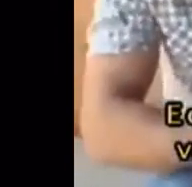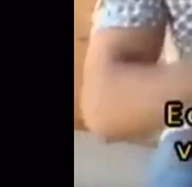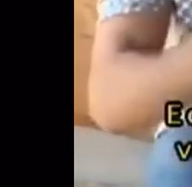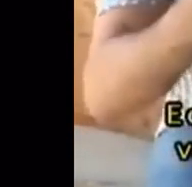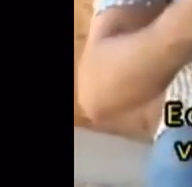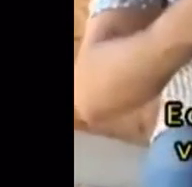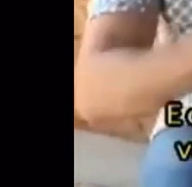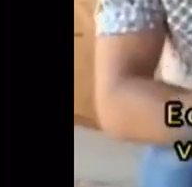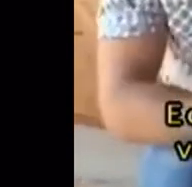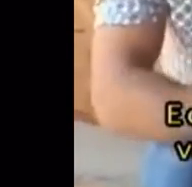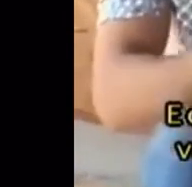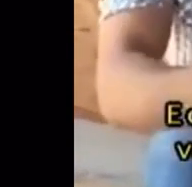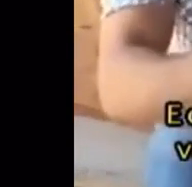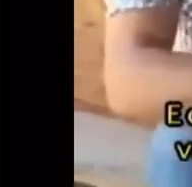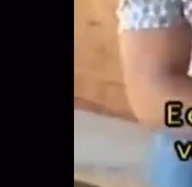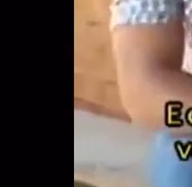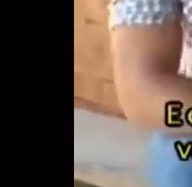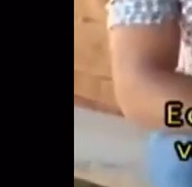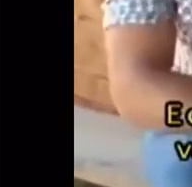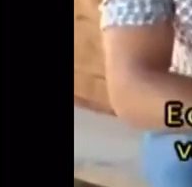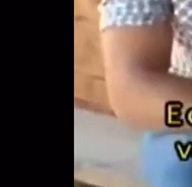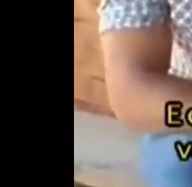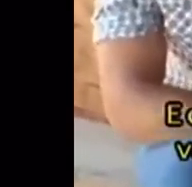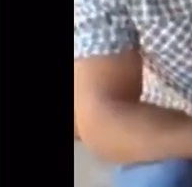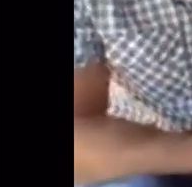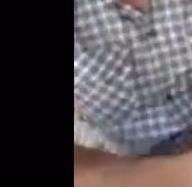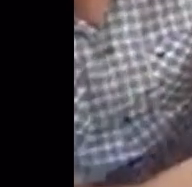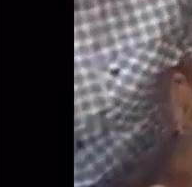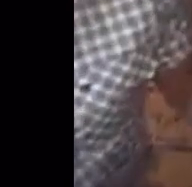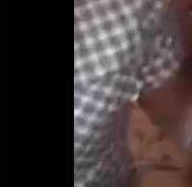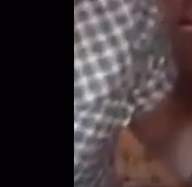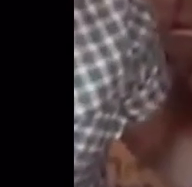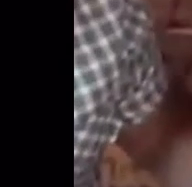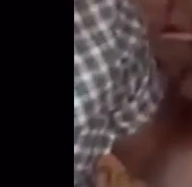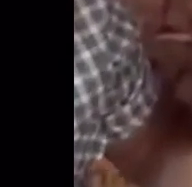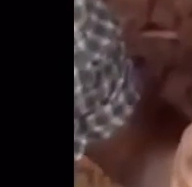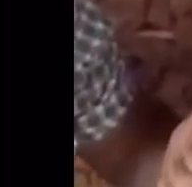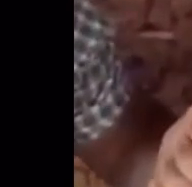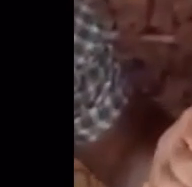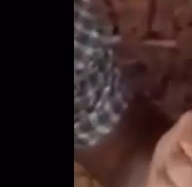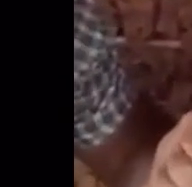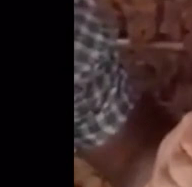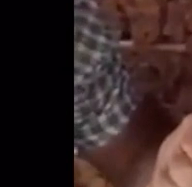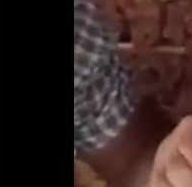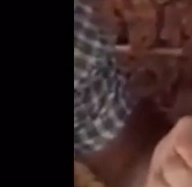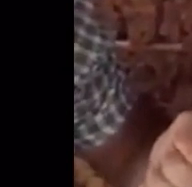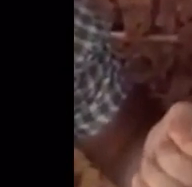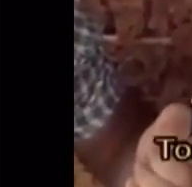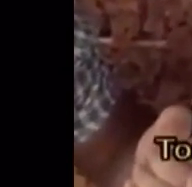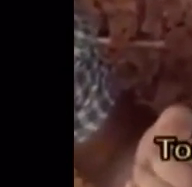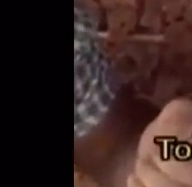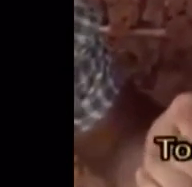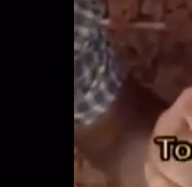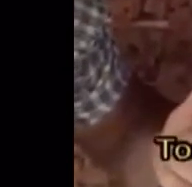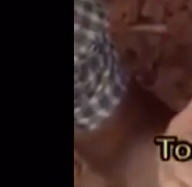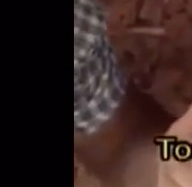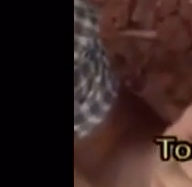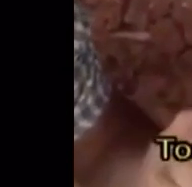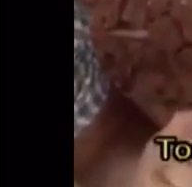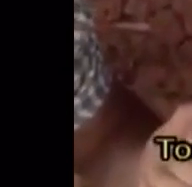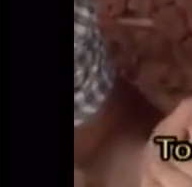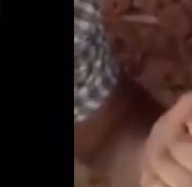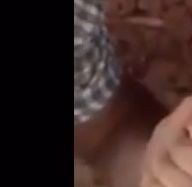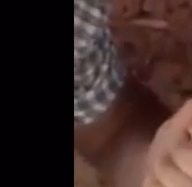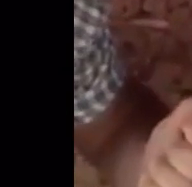um sanfoneiro e um músico como você se prepara pra festa de São João? Ah, sim, a gente tem que preparar um repertório cada ano, que é pra mudar, né? Todo ano a gente tá tocando